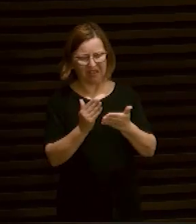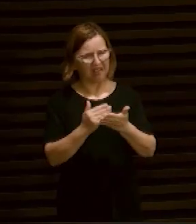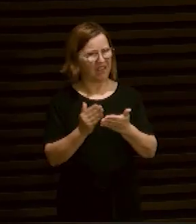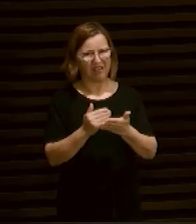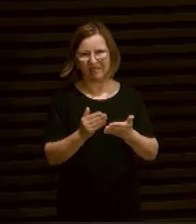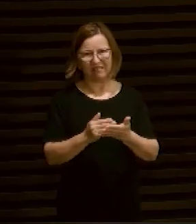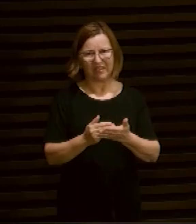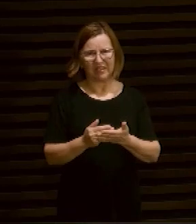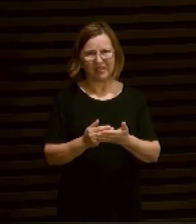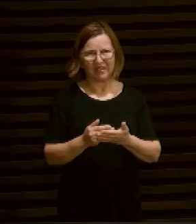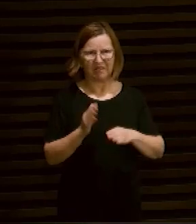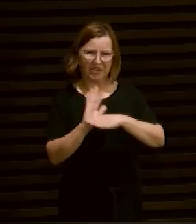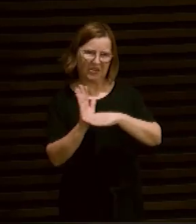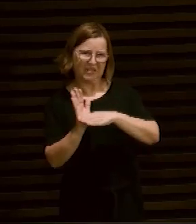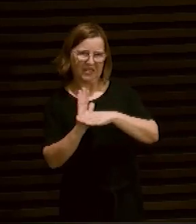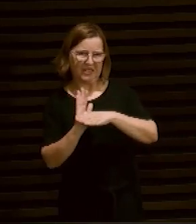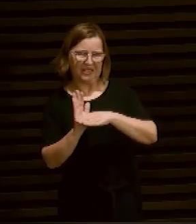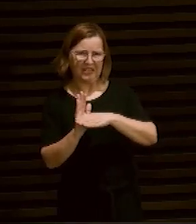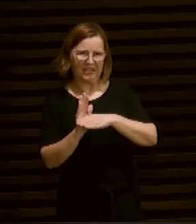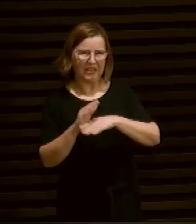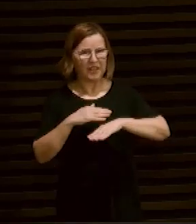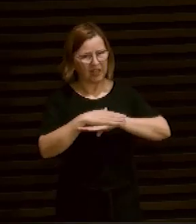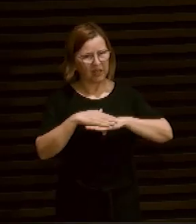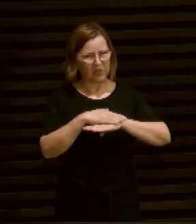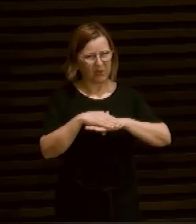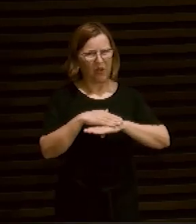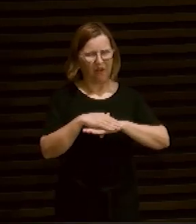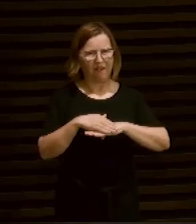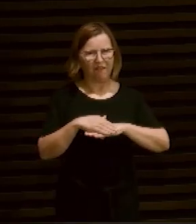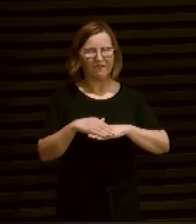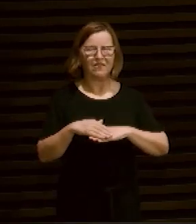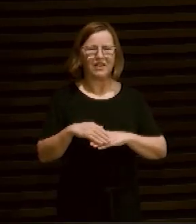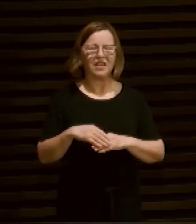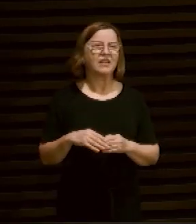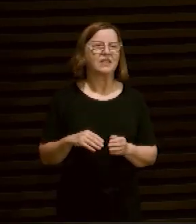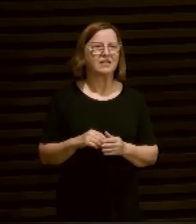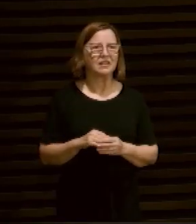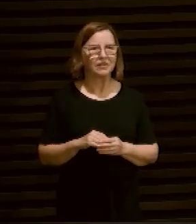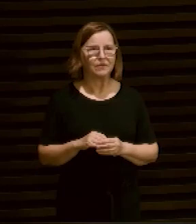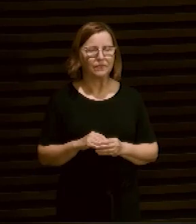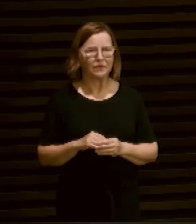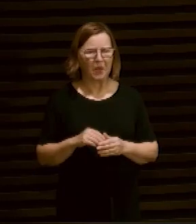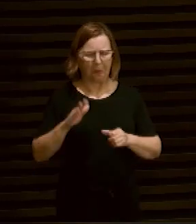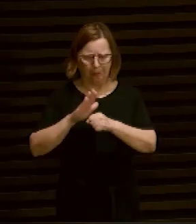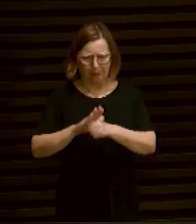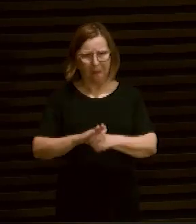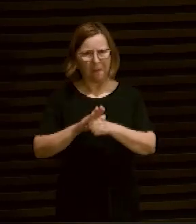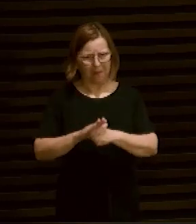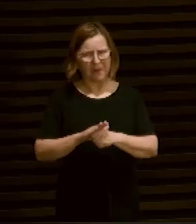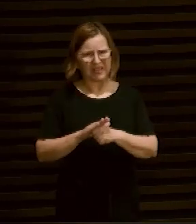revistas, no cinema, nas conversas corriqueiras do dia a dia, uma opressão